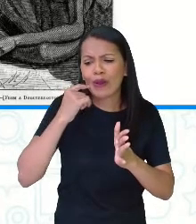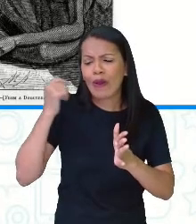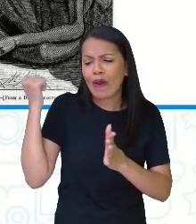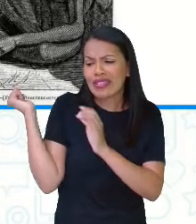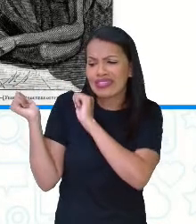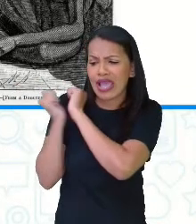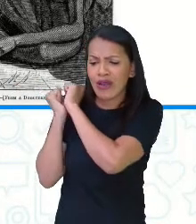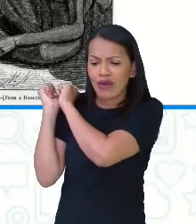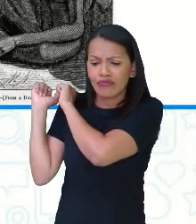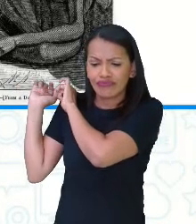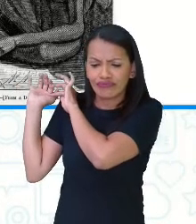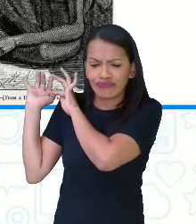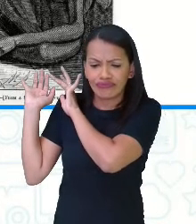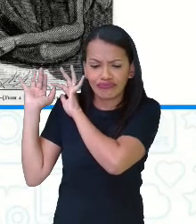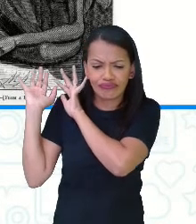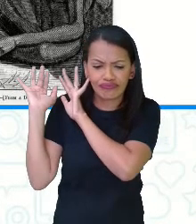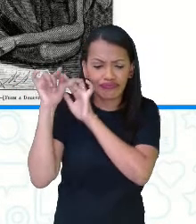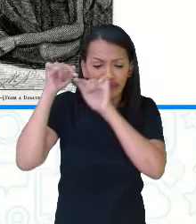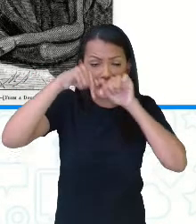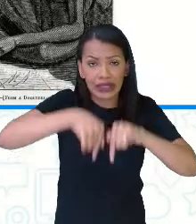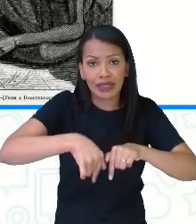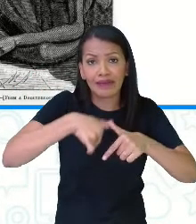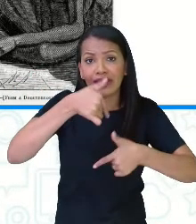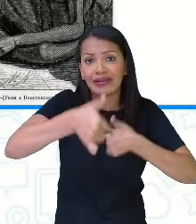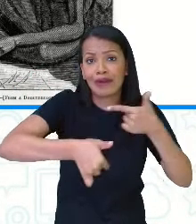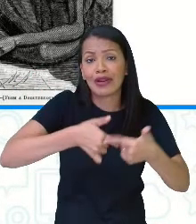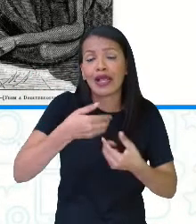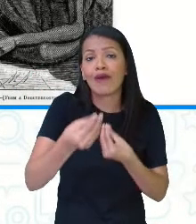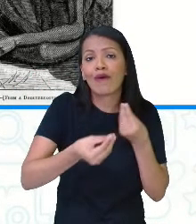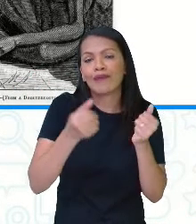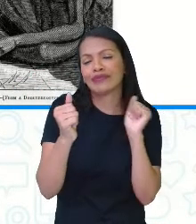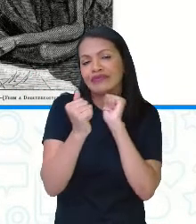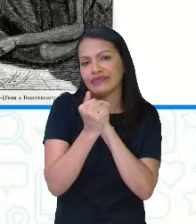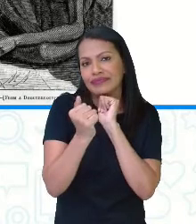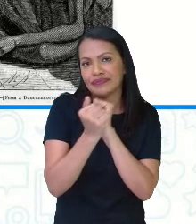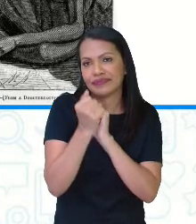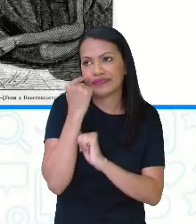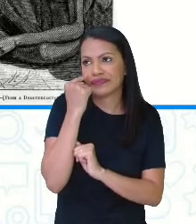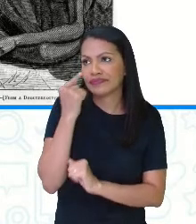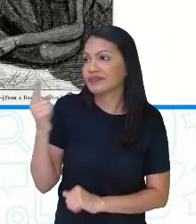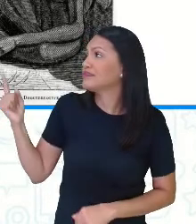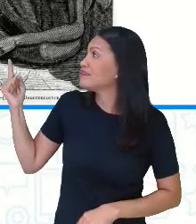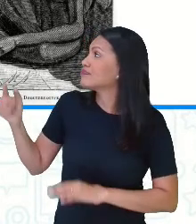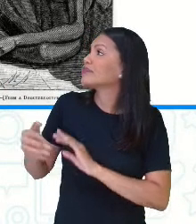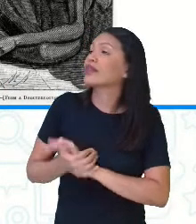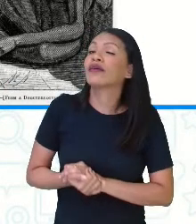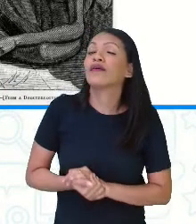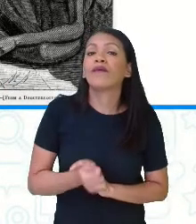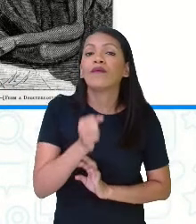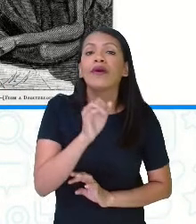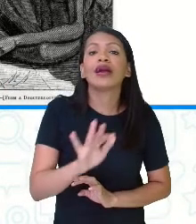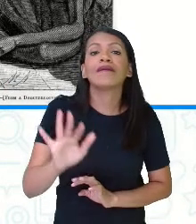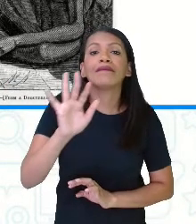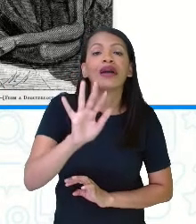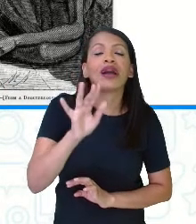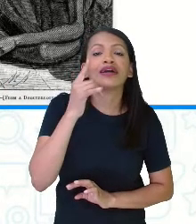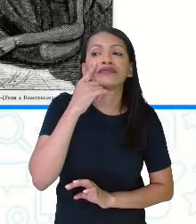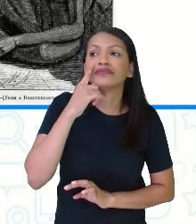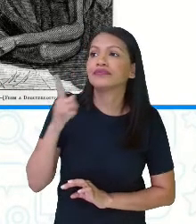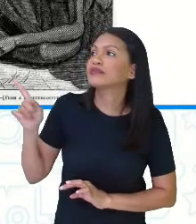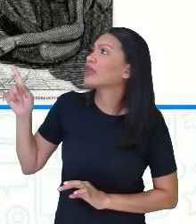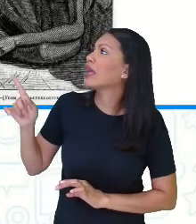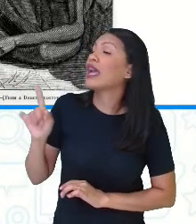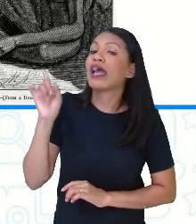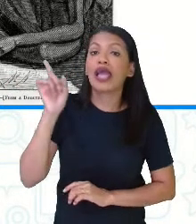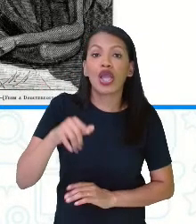vieram para o trabalho escravo. E essa imagem ali no canto, ela mostra o quê? É um